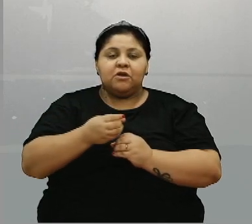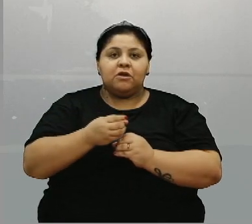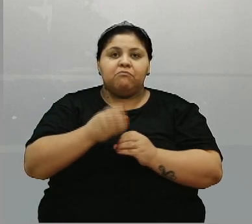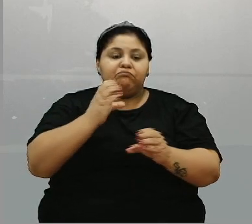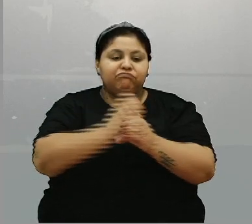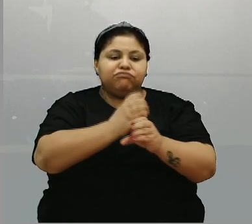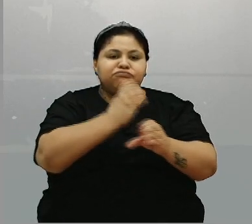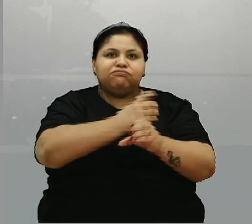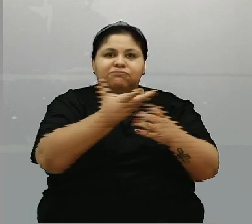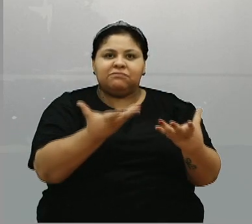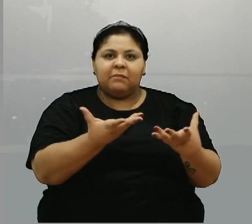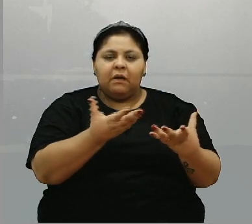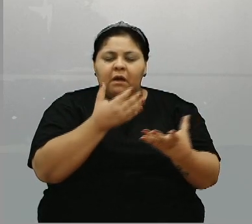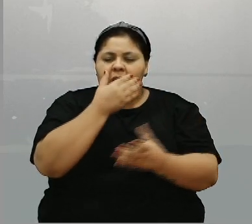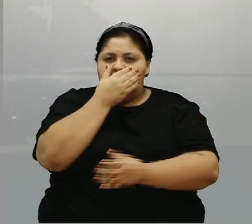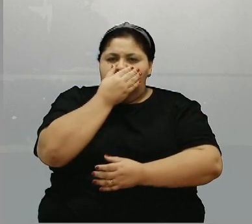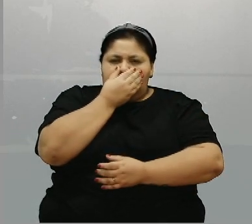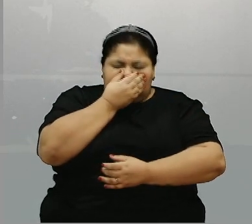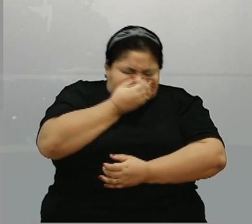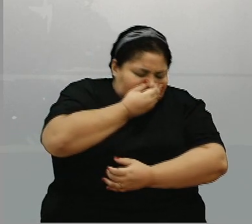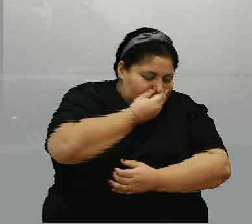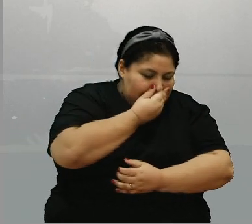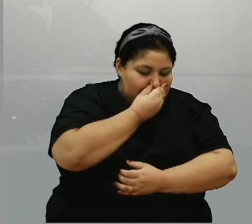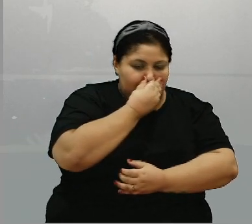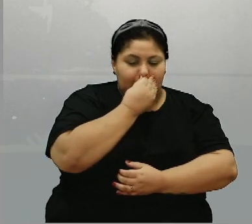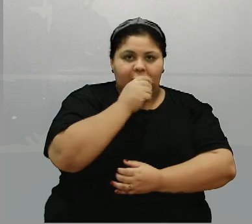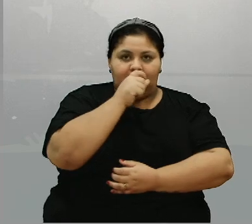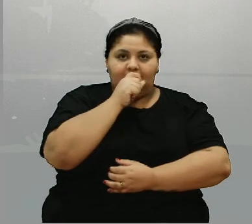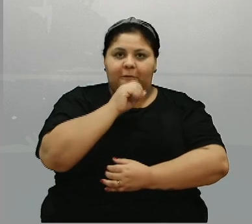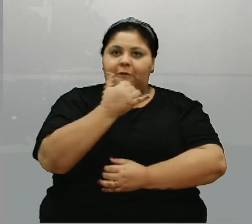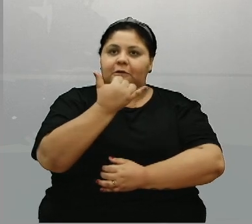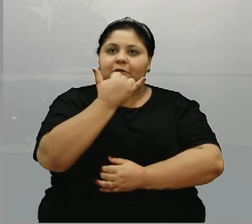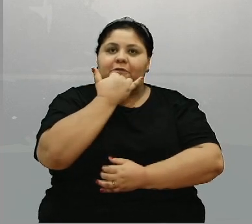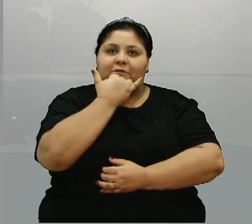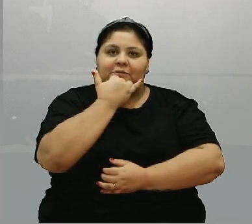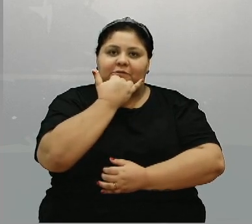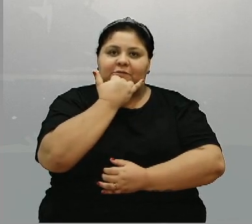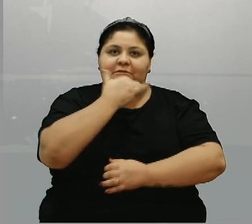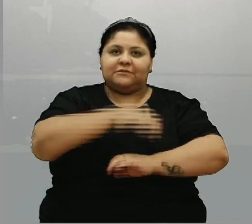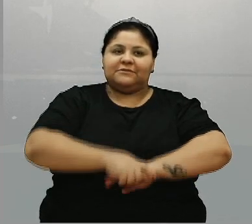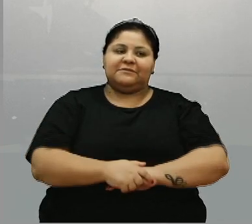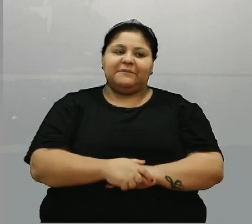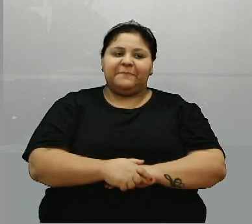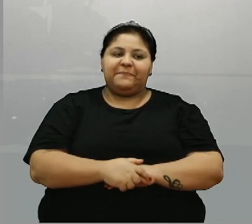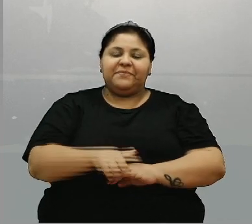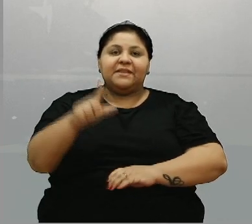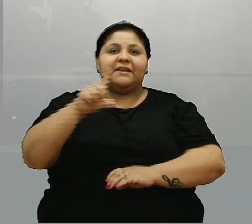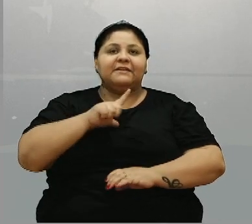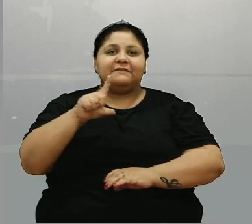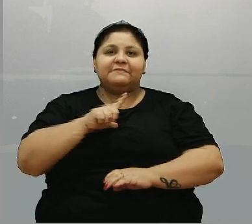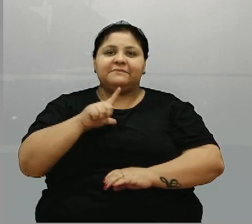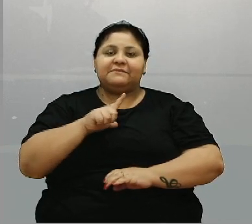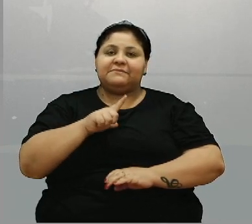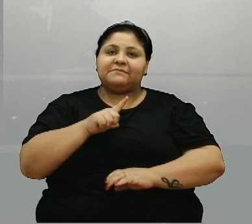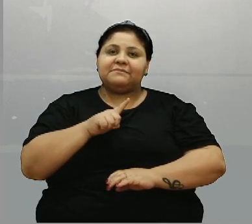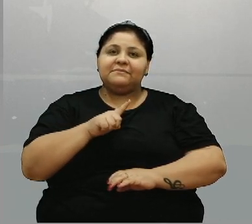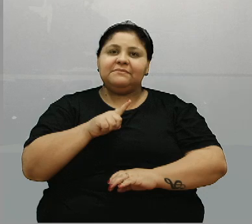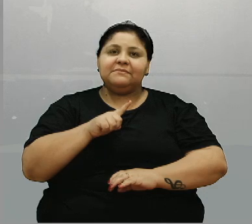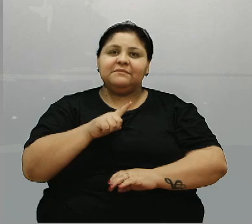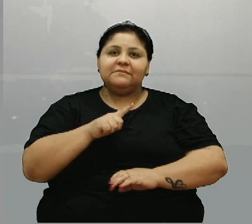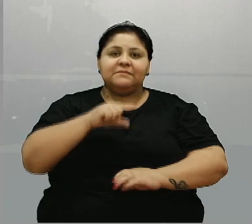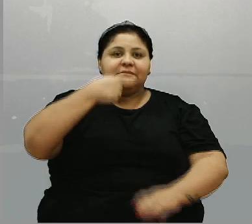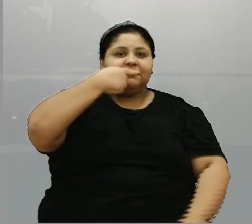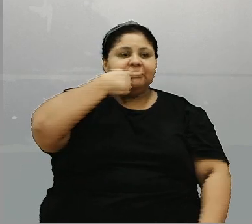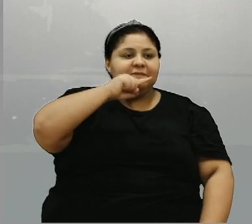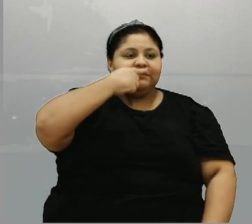Rafael. Como é que eu faço então hoje mesmo para ir para Nova Petrópolis? Eu tenho que ir para São Francisco...